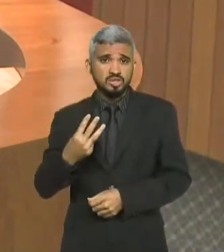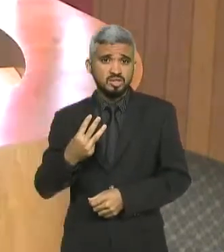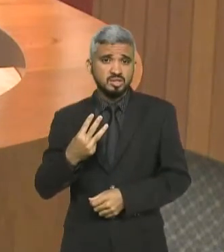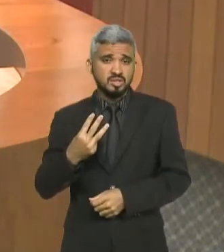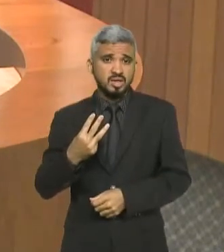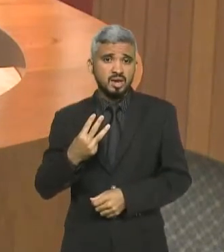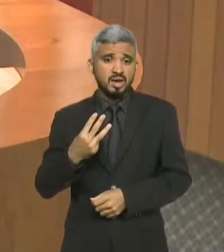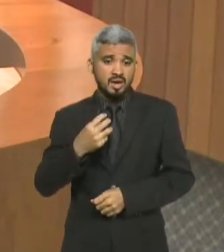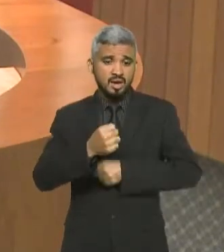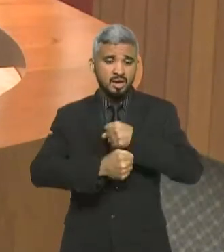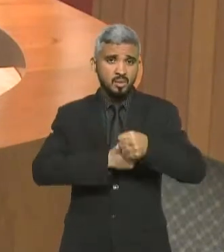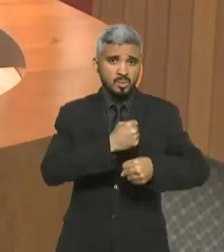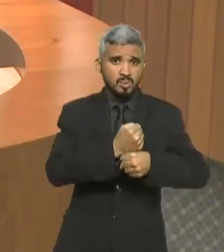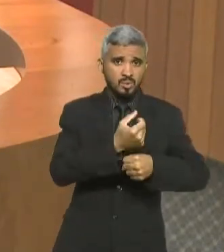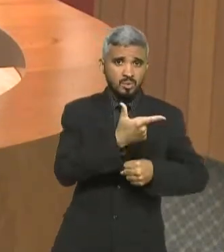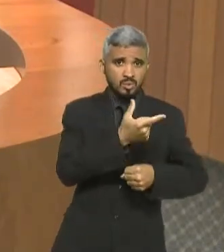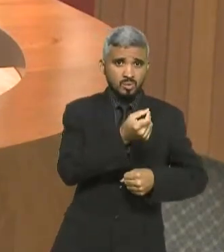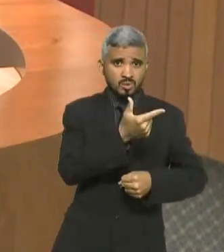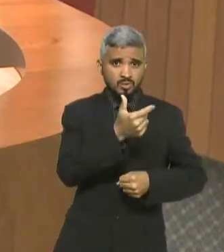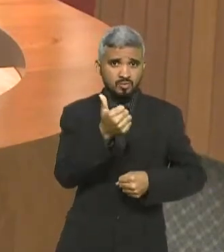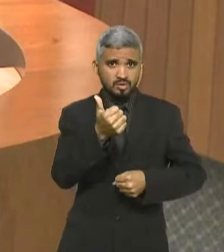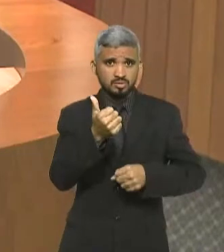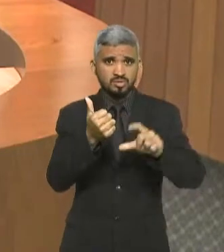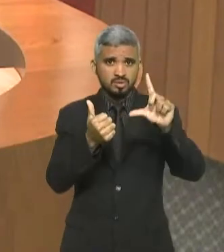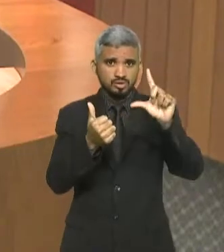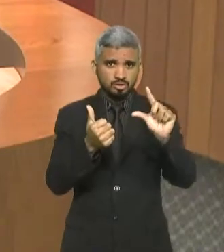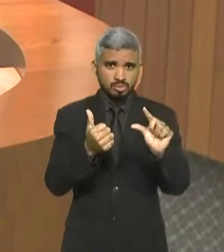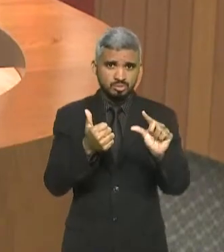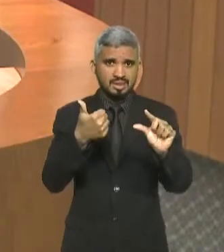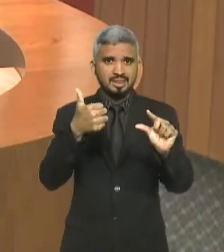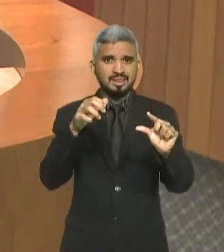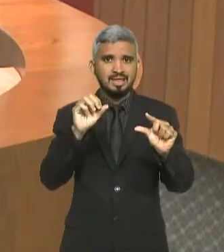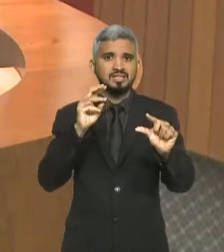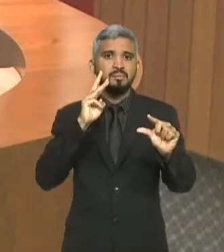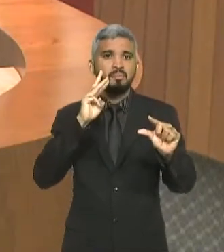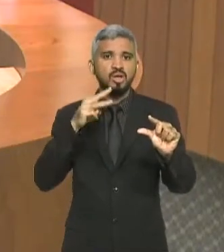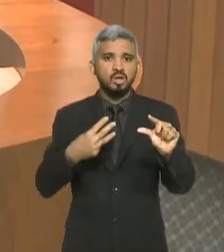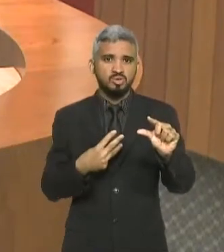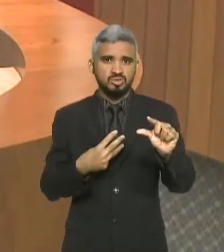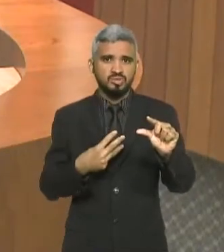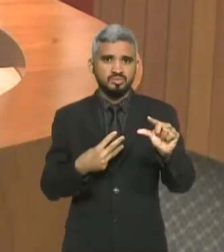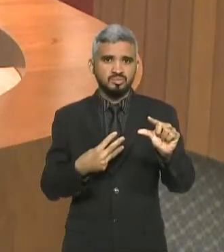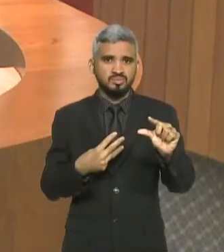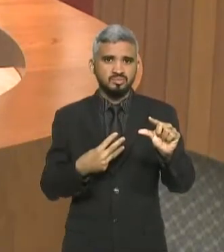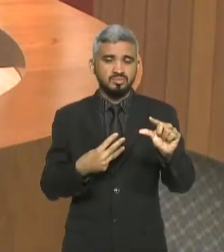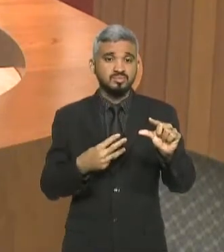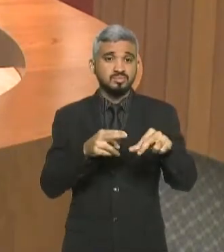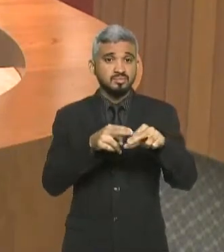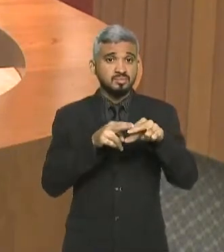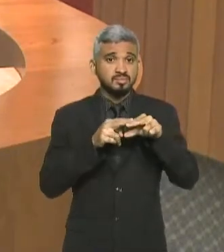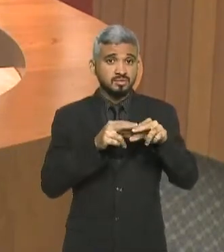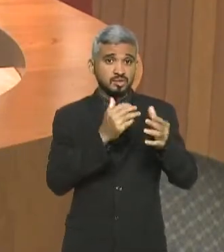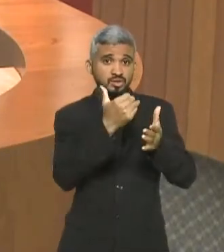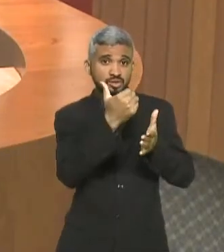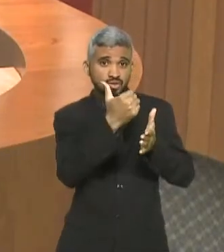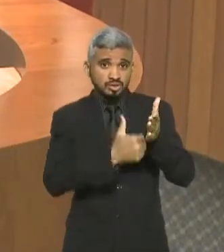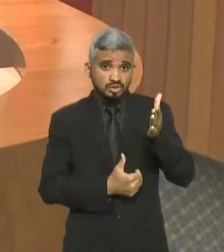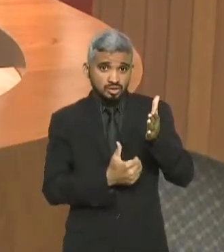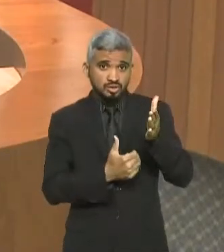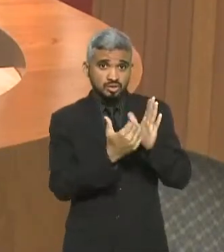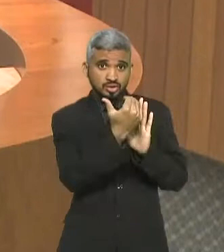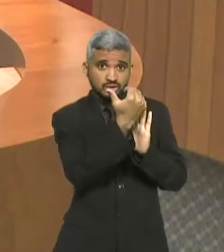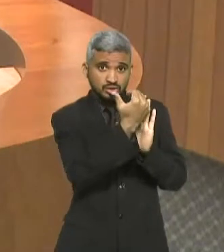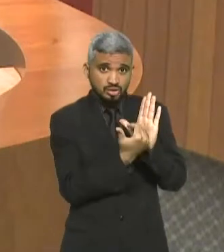ano. E esse recurso jogou na Secretaria de Governo do seu município, que a